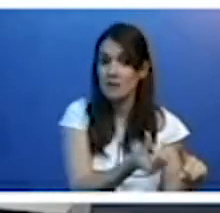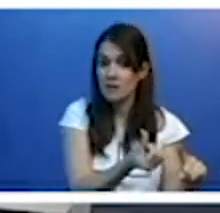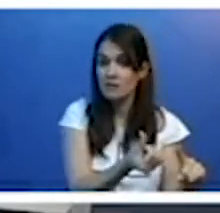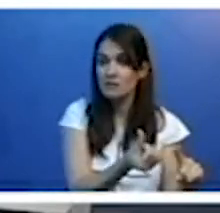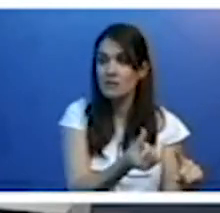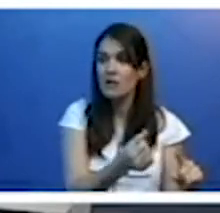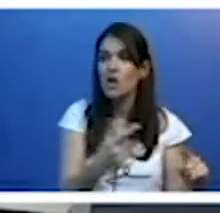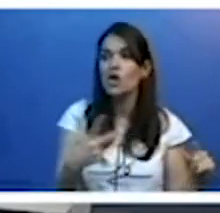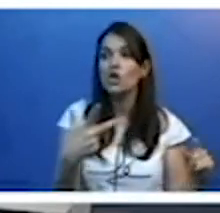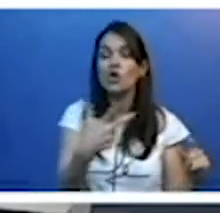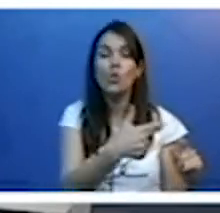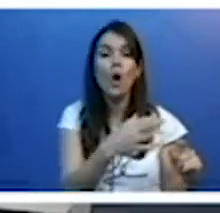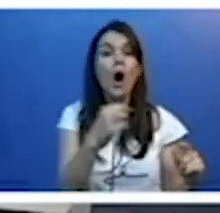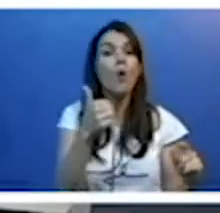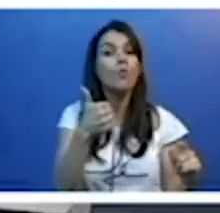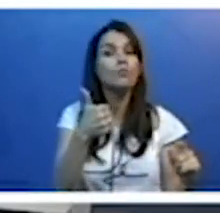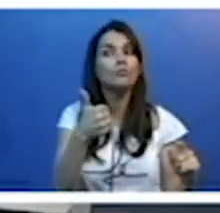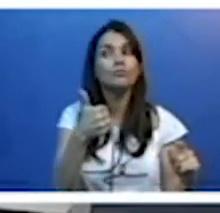igual 100